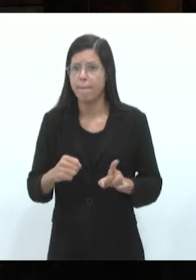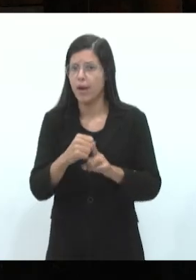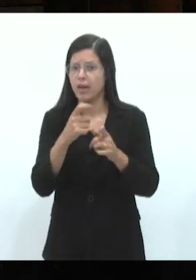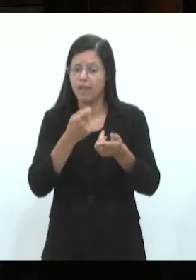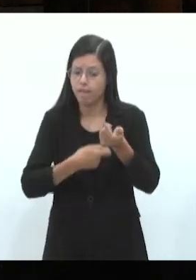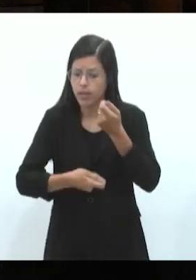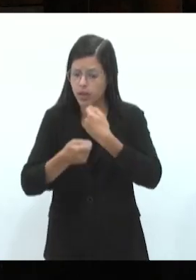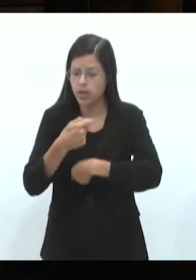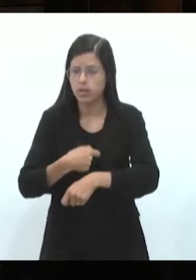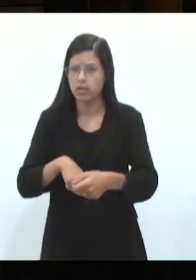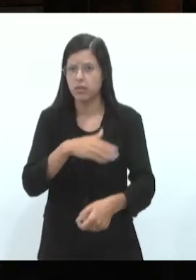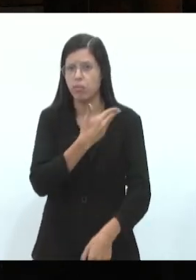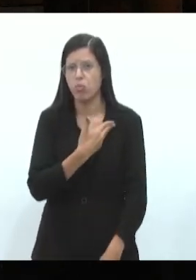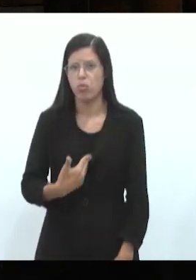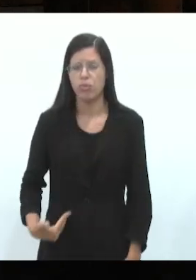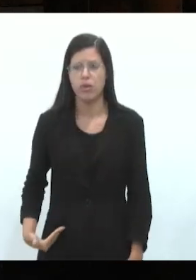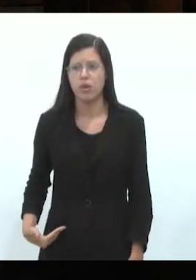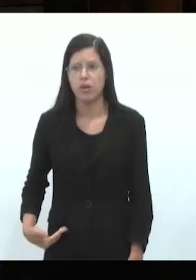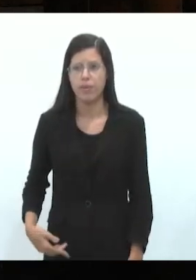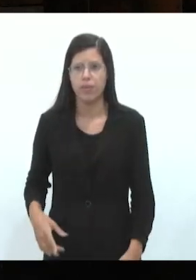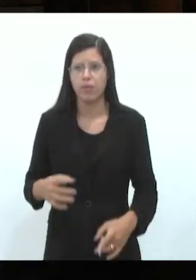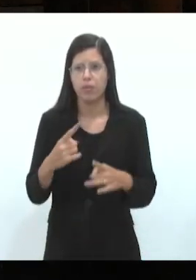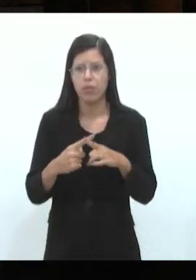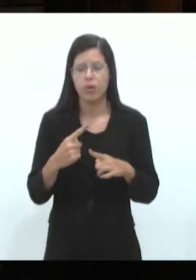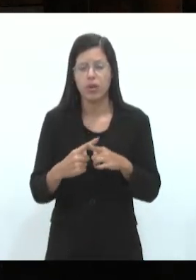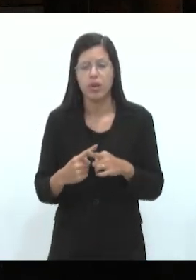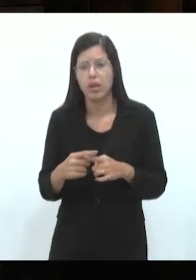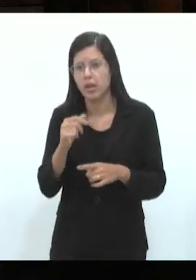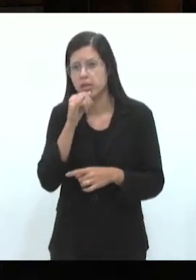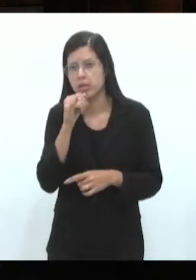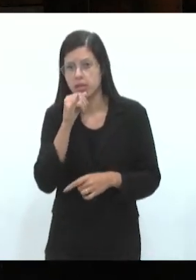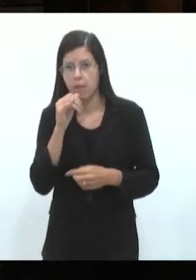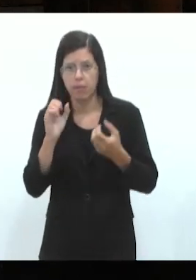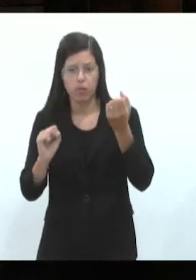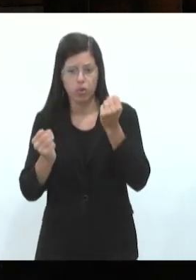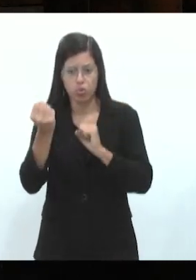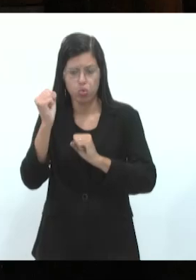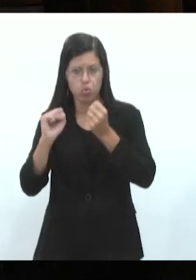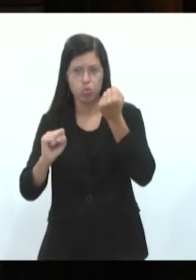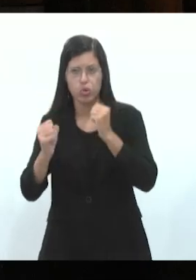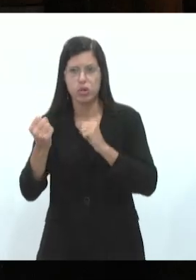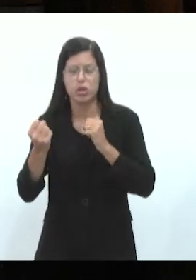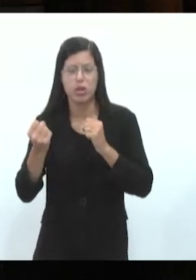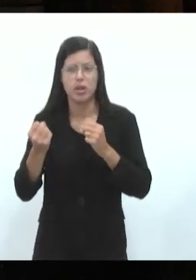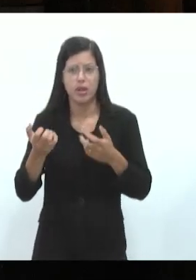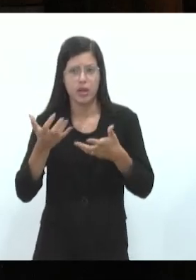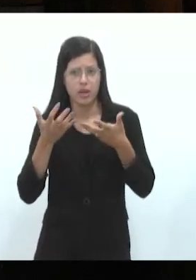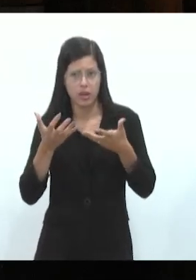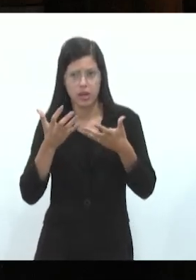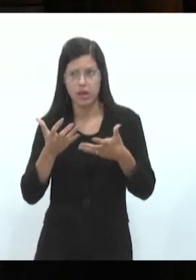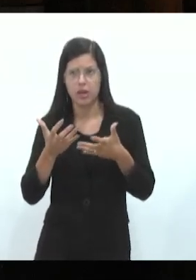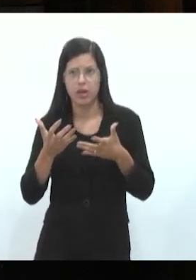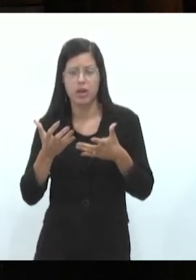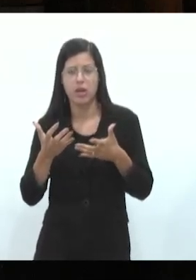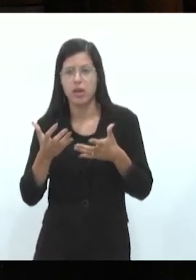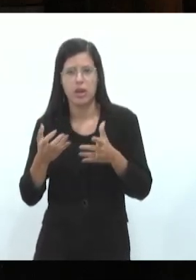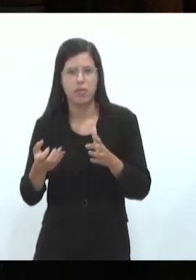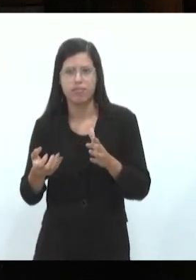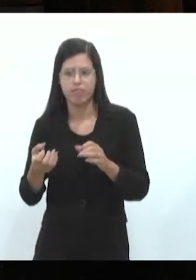finanças públicas. Por que uma indústria vai querer se instalar num